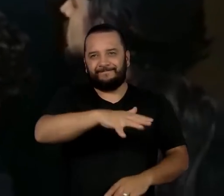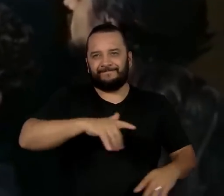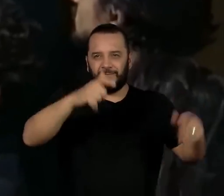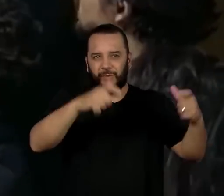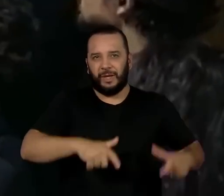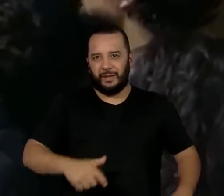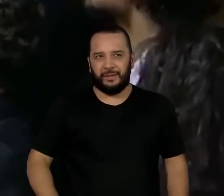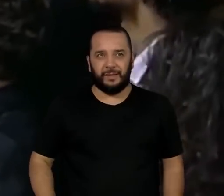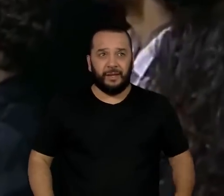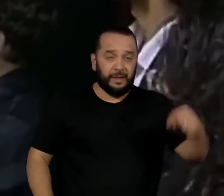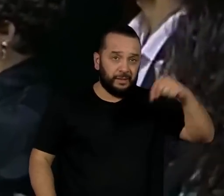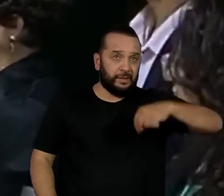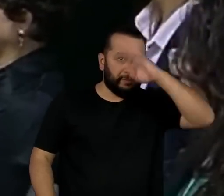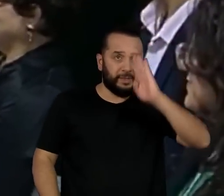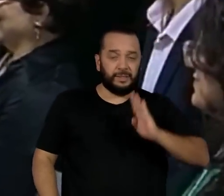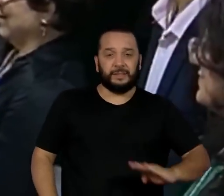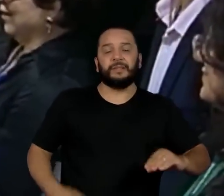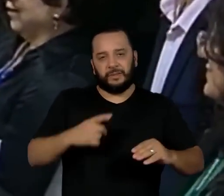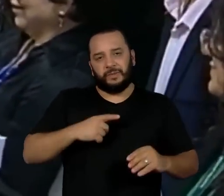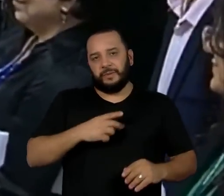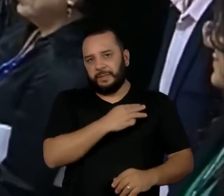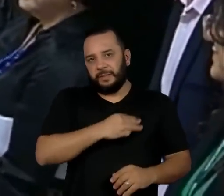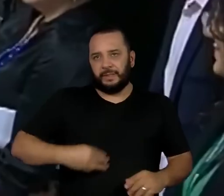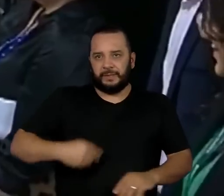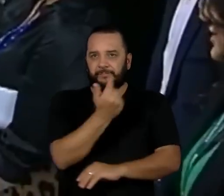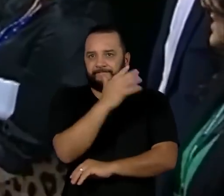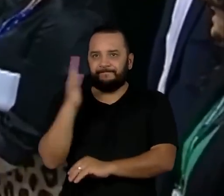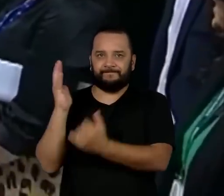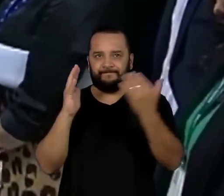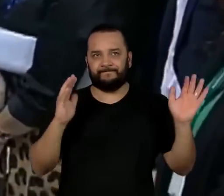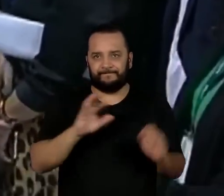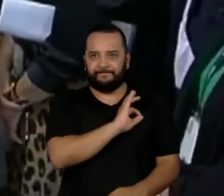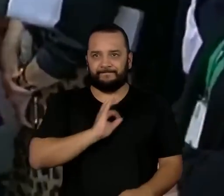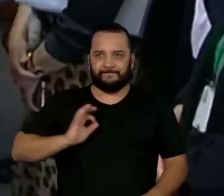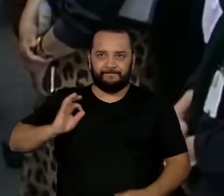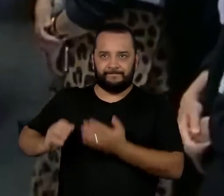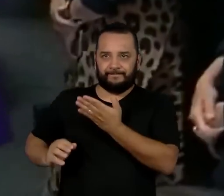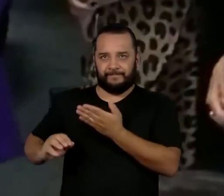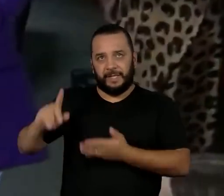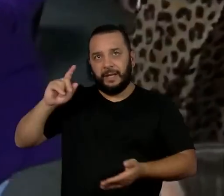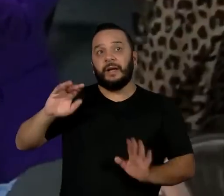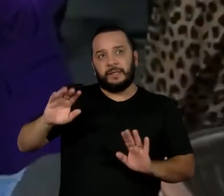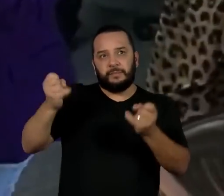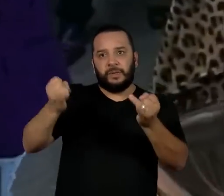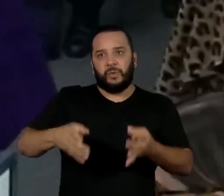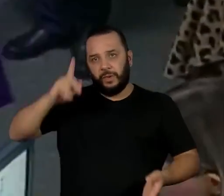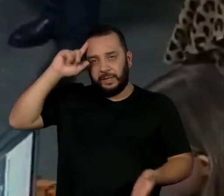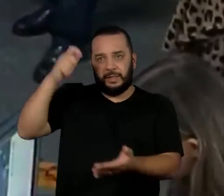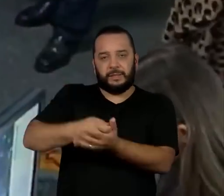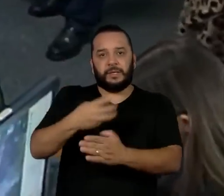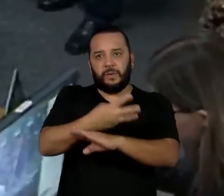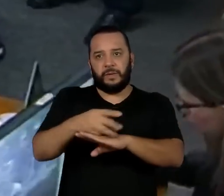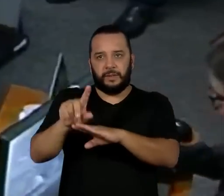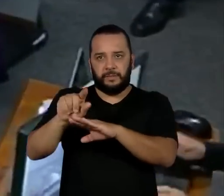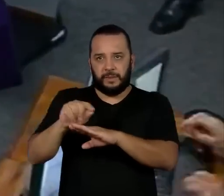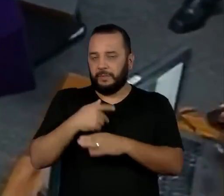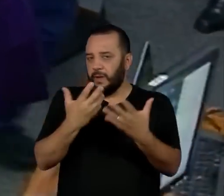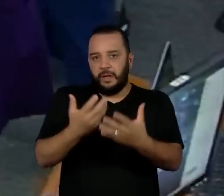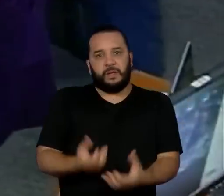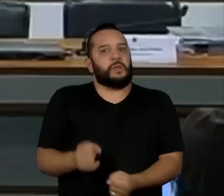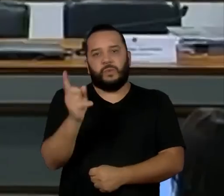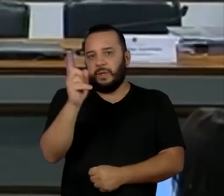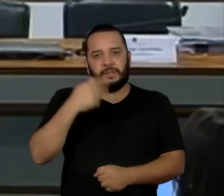No Brasil, a ministra de Meio Ambiente, Marina Silva, afirma que a decisão do IBAMA de negar a exploração de petróleo na